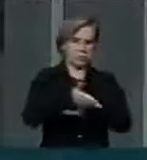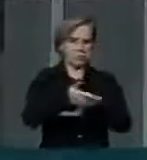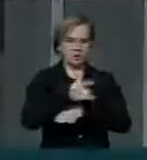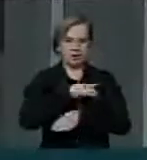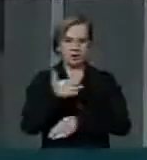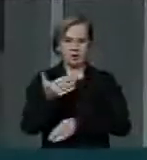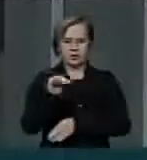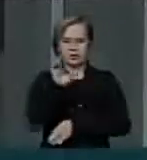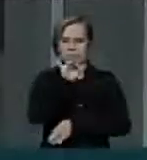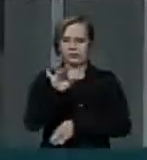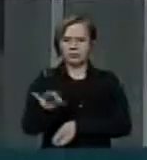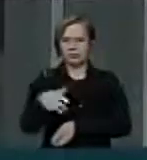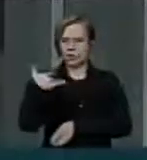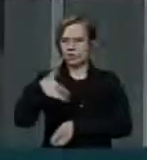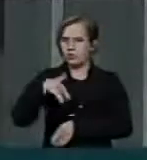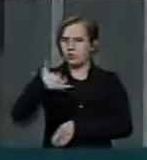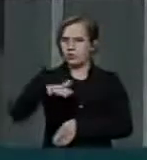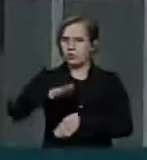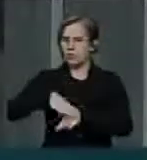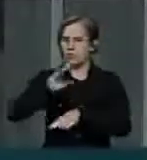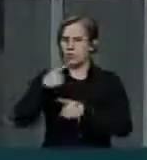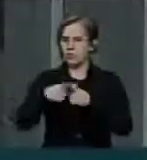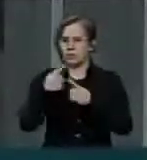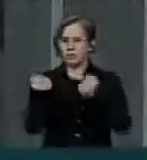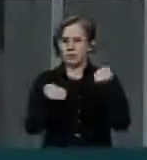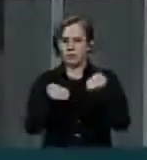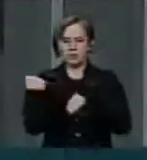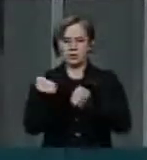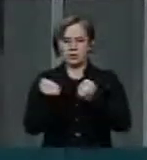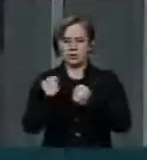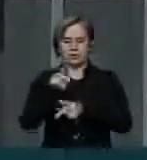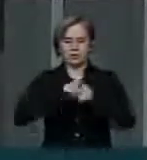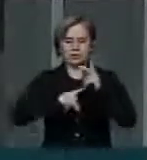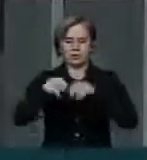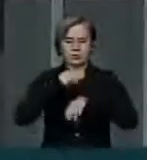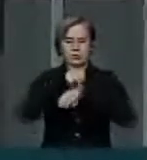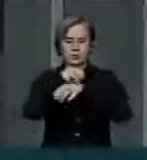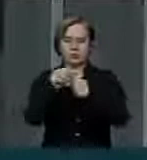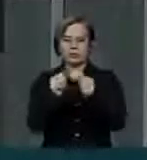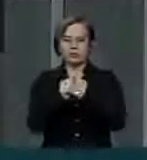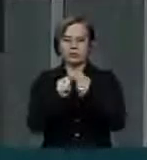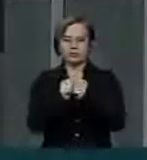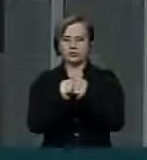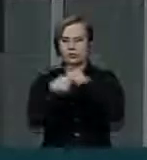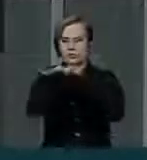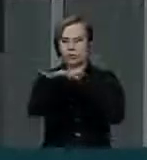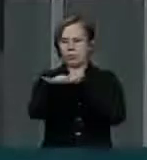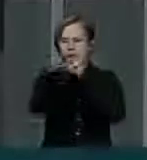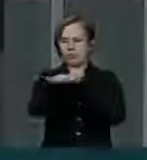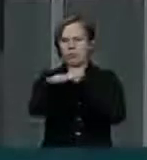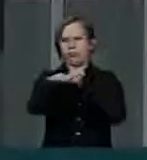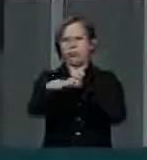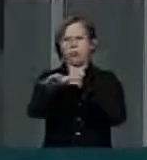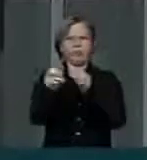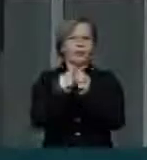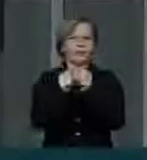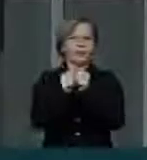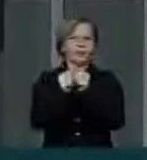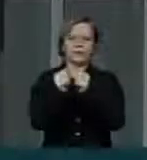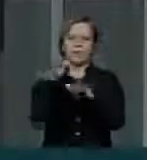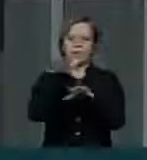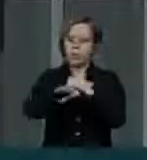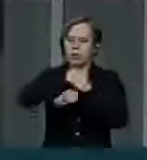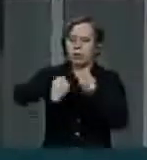menos 10% fica mais caro, porque o transporte público circula junto do congestionamento do automóvel. Quer dizer, são